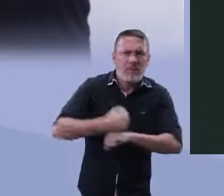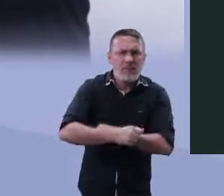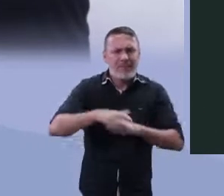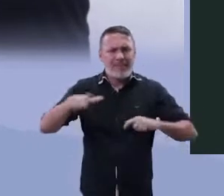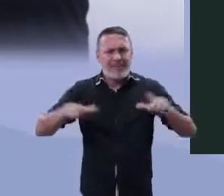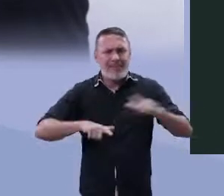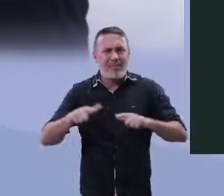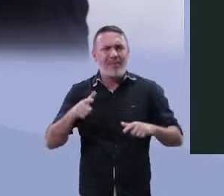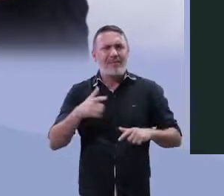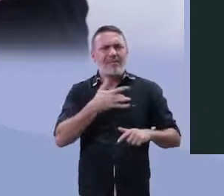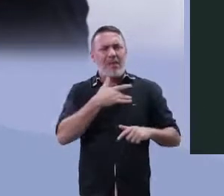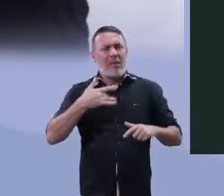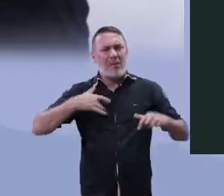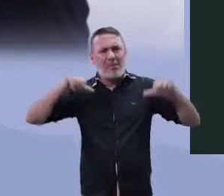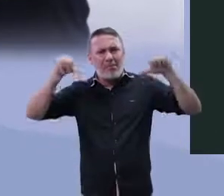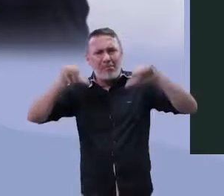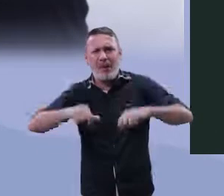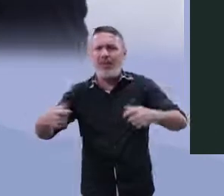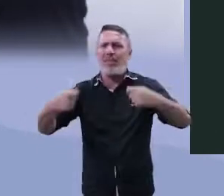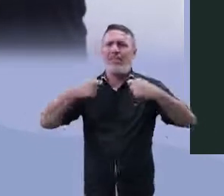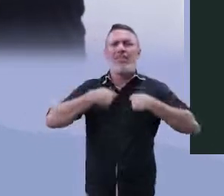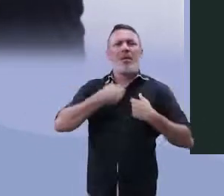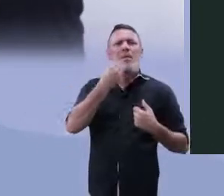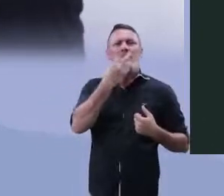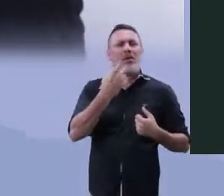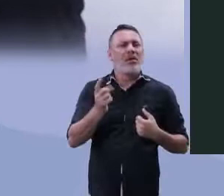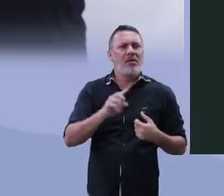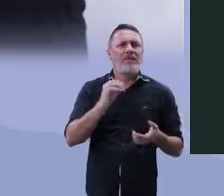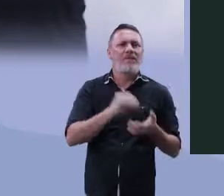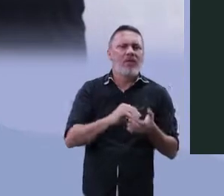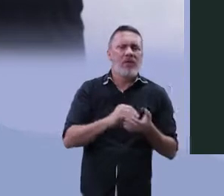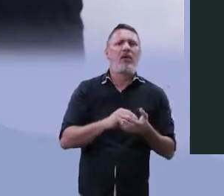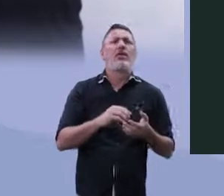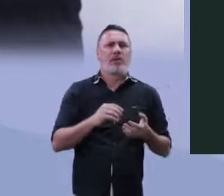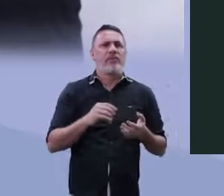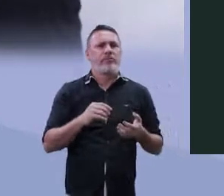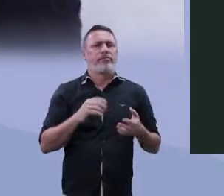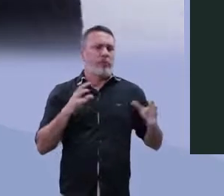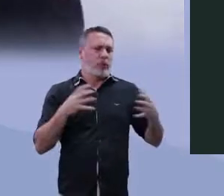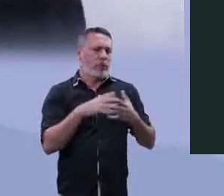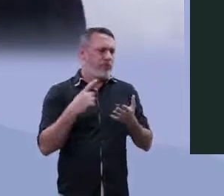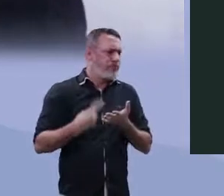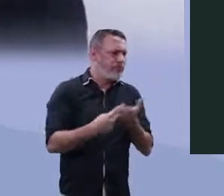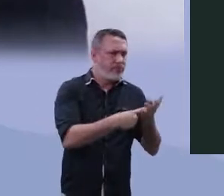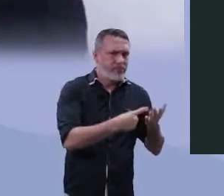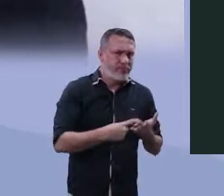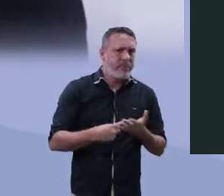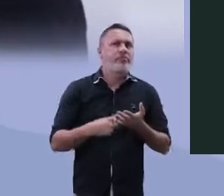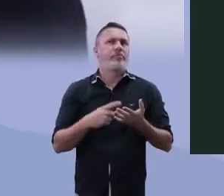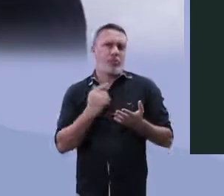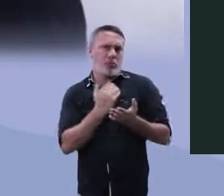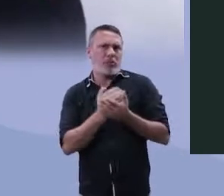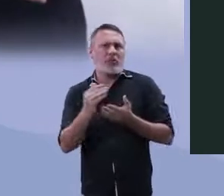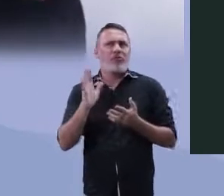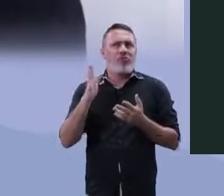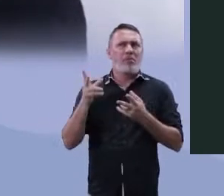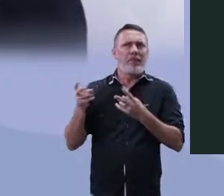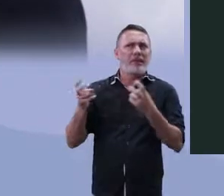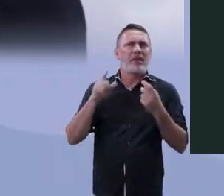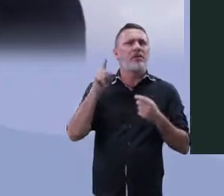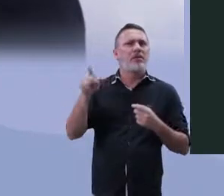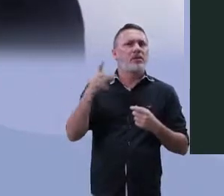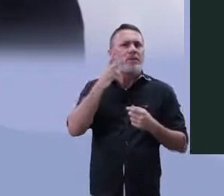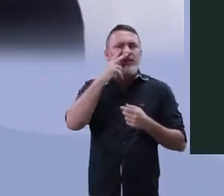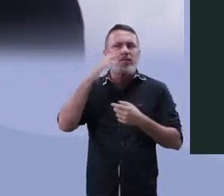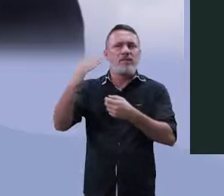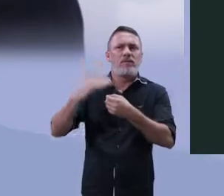condições extremamente precárias. Então, acaba, né, nesse sentido, o operário ele tendo a percepção,